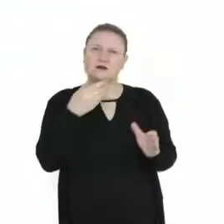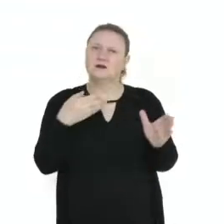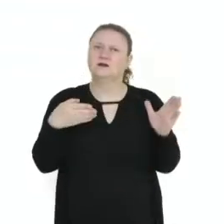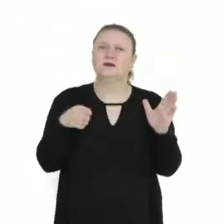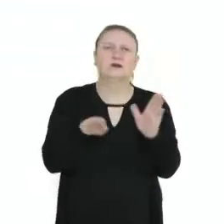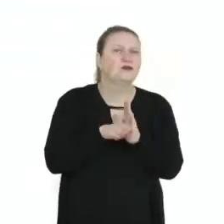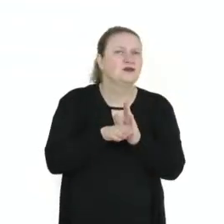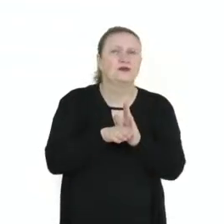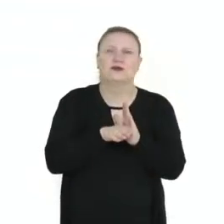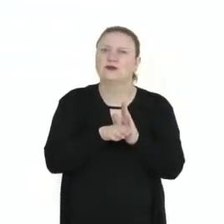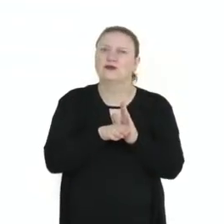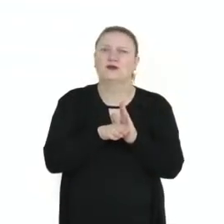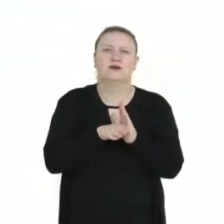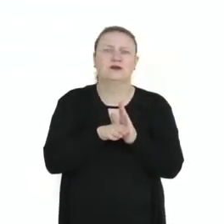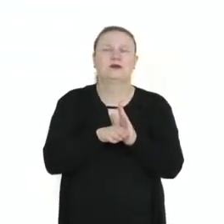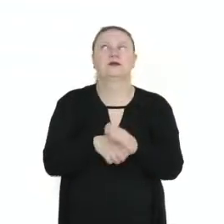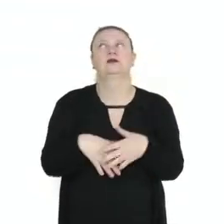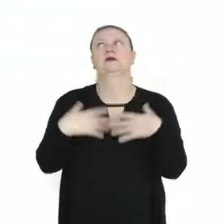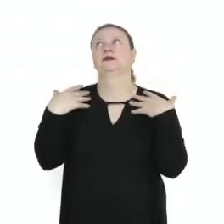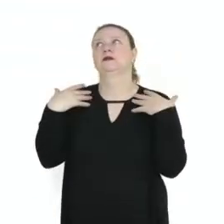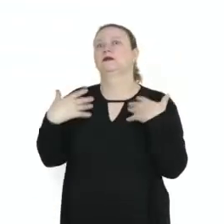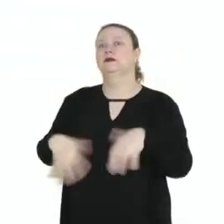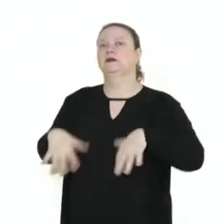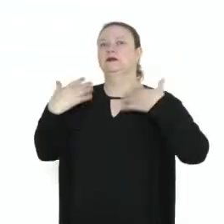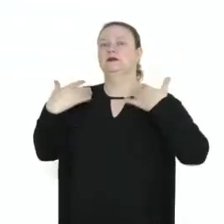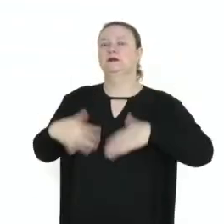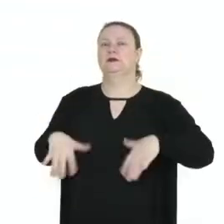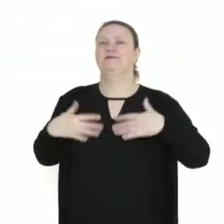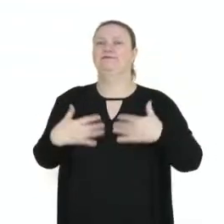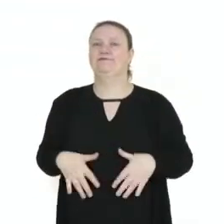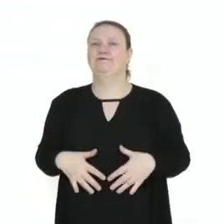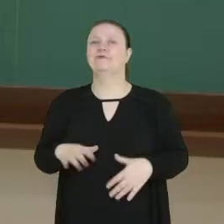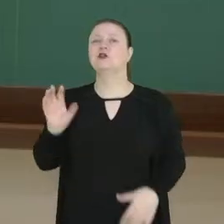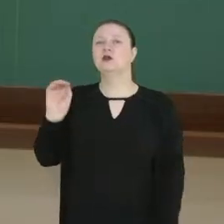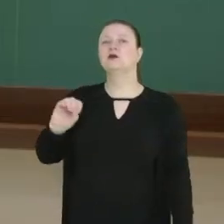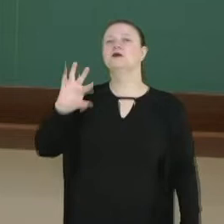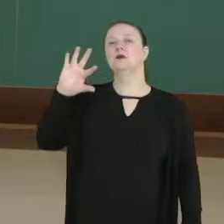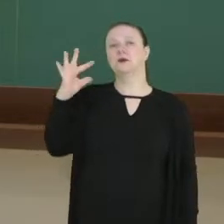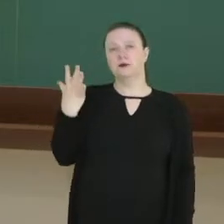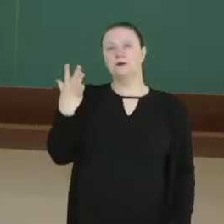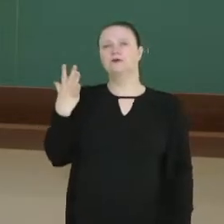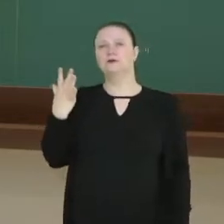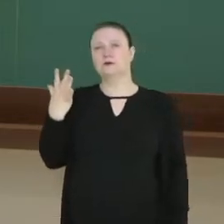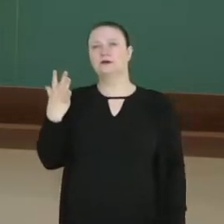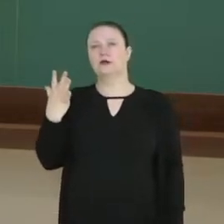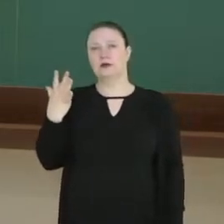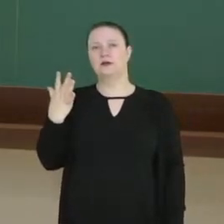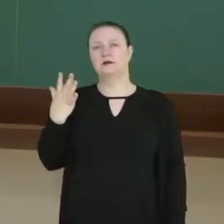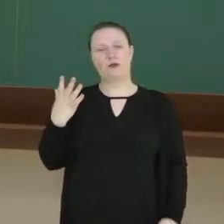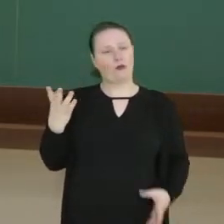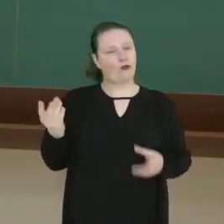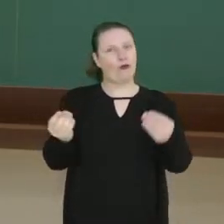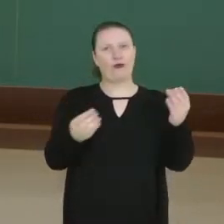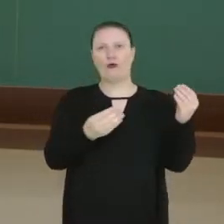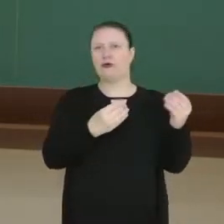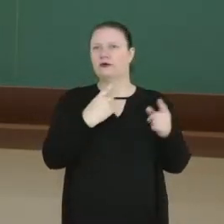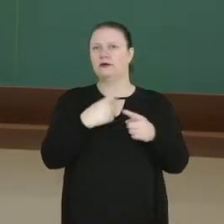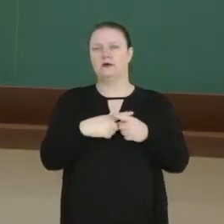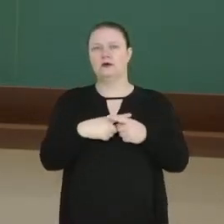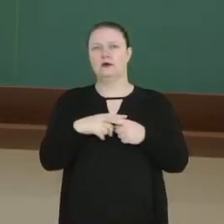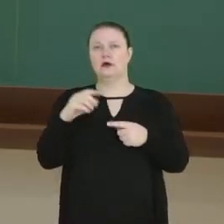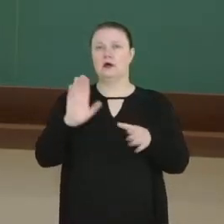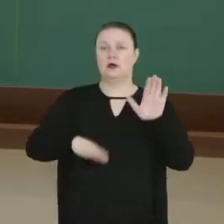chegou. Ai, ai, ai, ai, ai, Então, isso acontece muitas vezes, Então, às vezes as pessoas compram